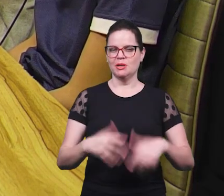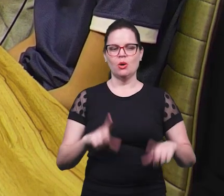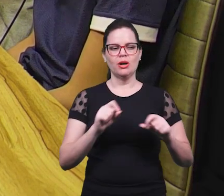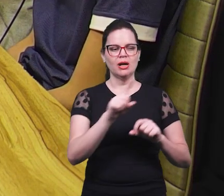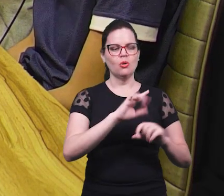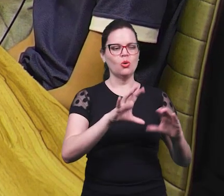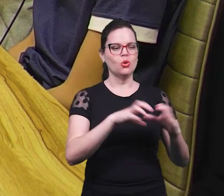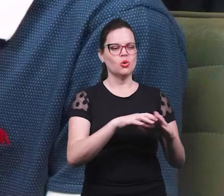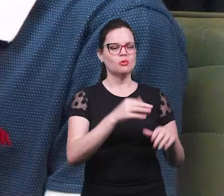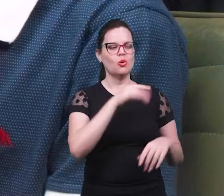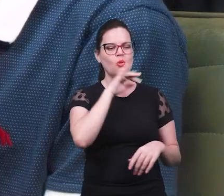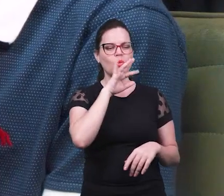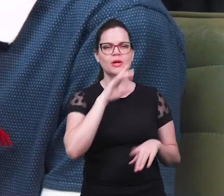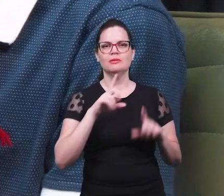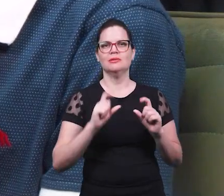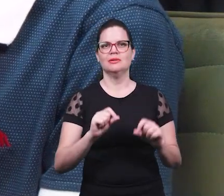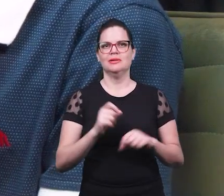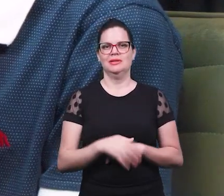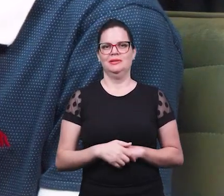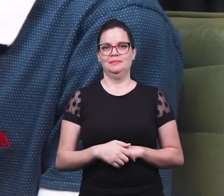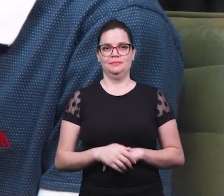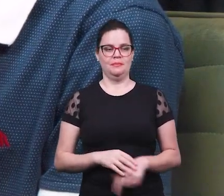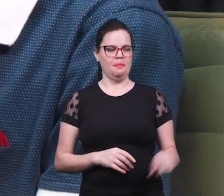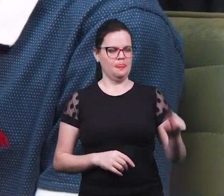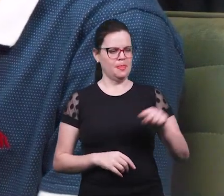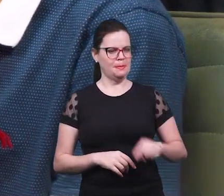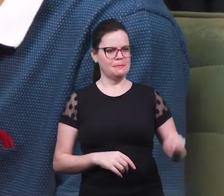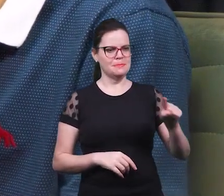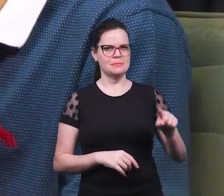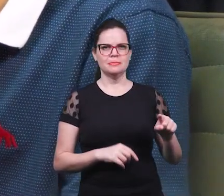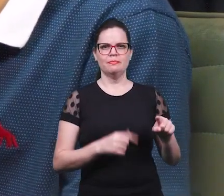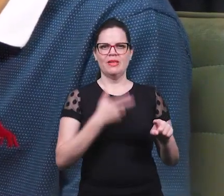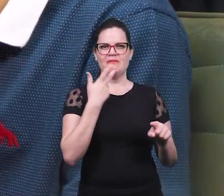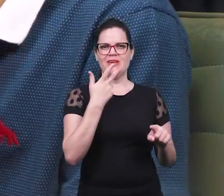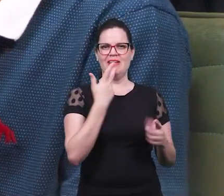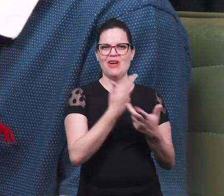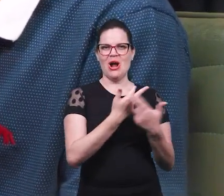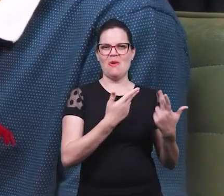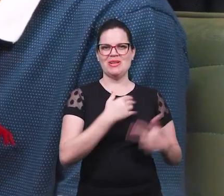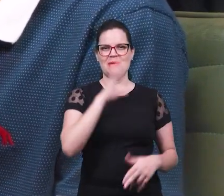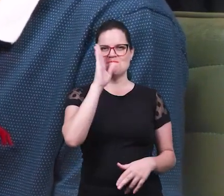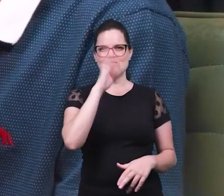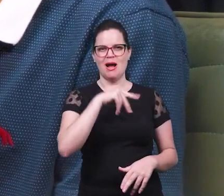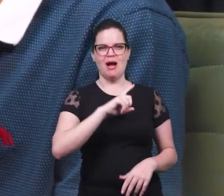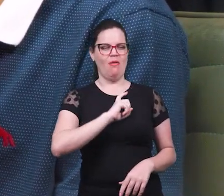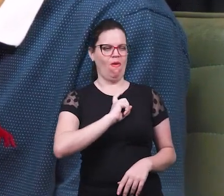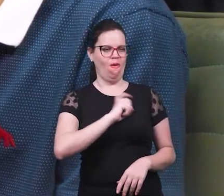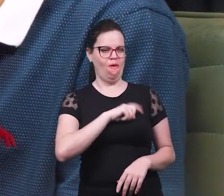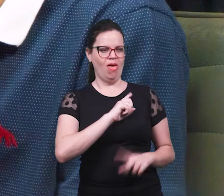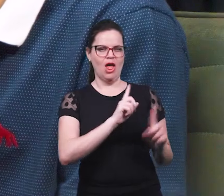você? Eles falavam coisas que eram maldosas